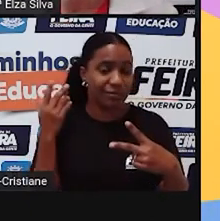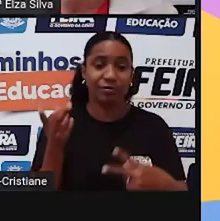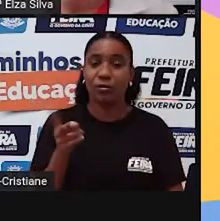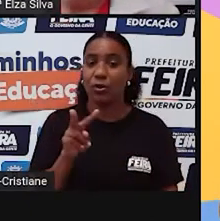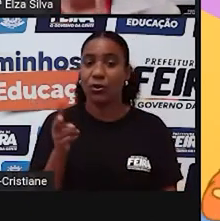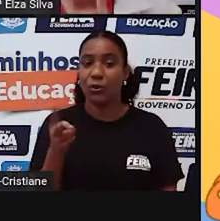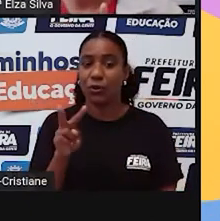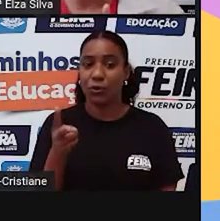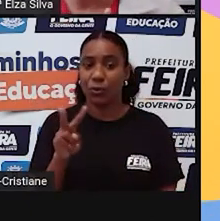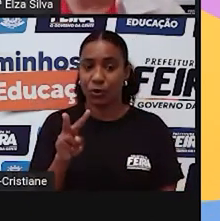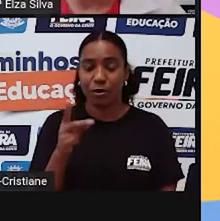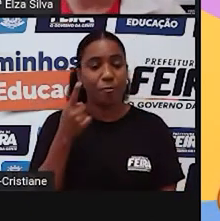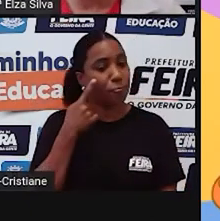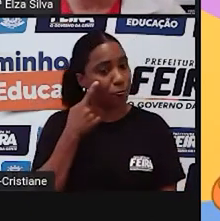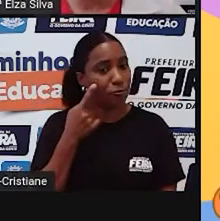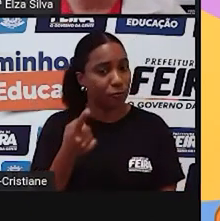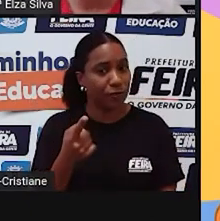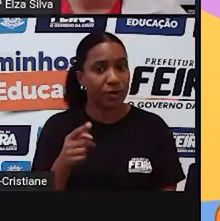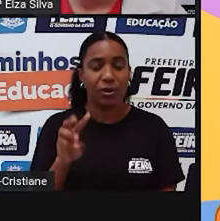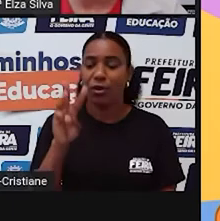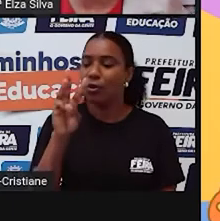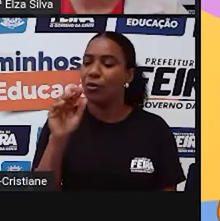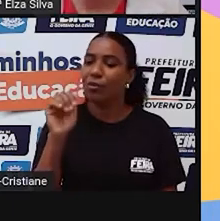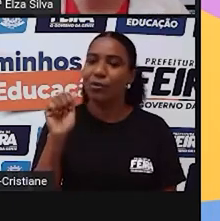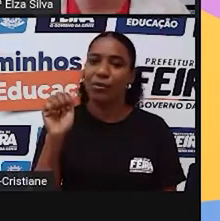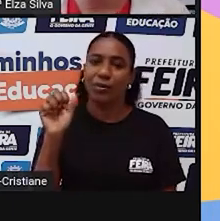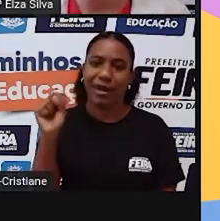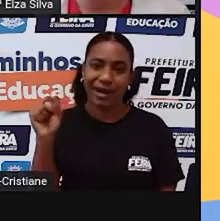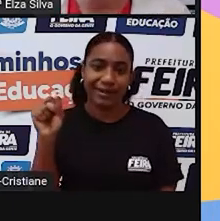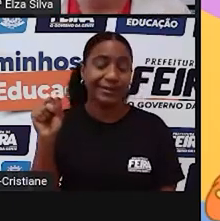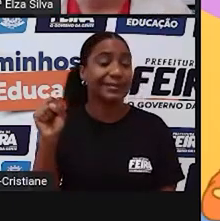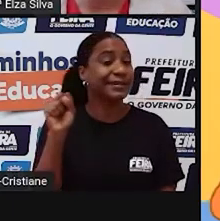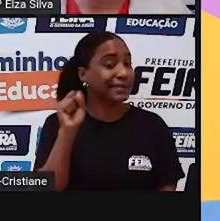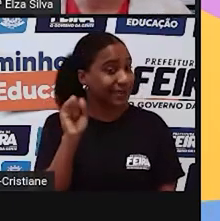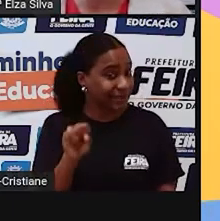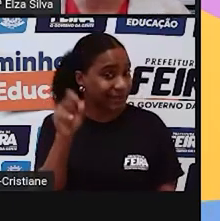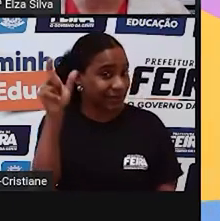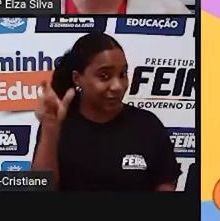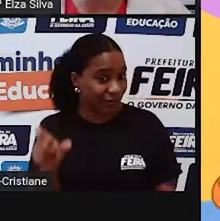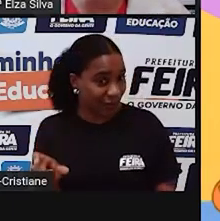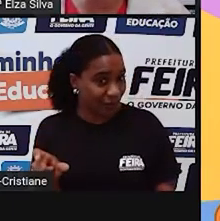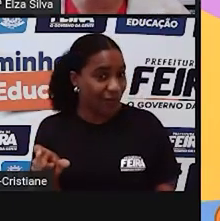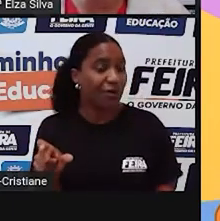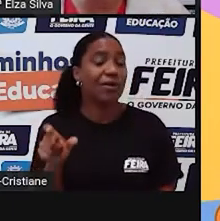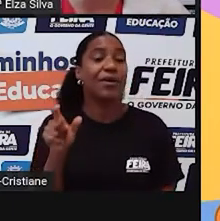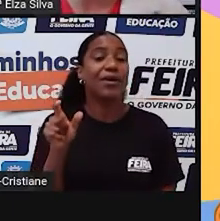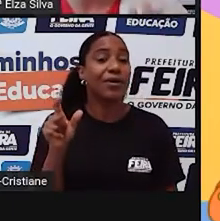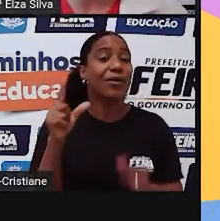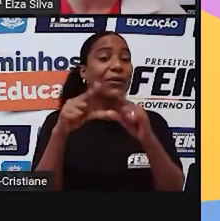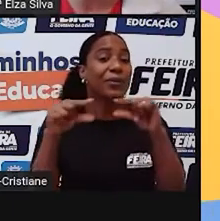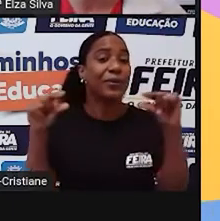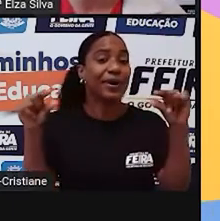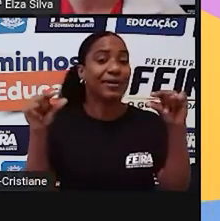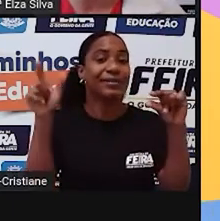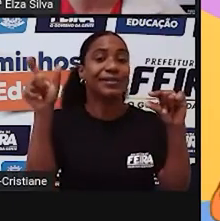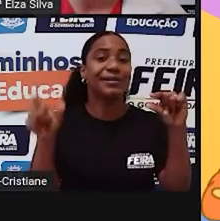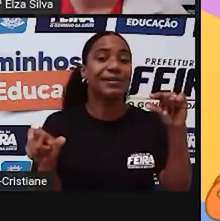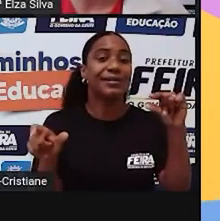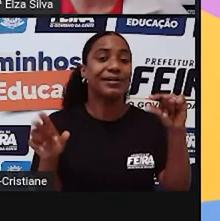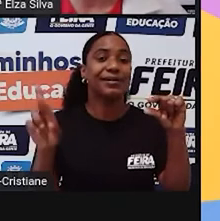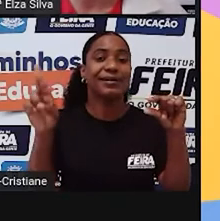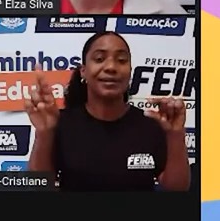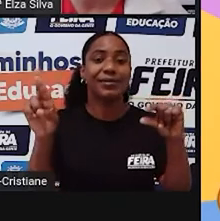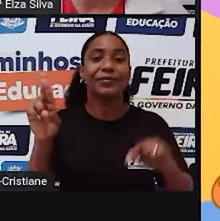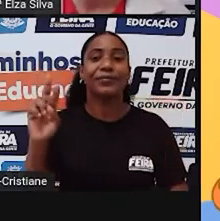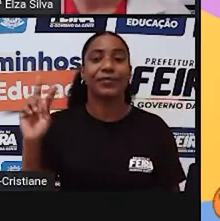outra. Observe, o was eu só vou utilizar quando a minha frase tiver como sujeitos